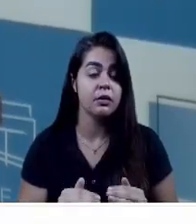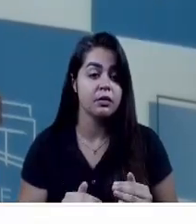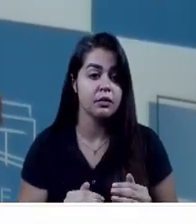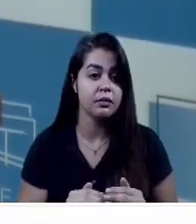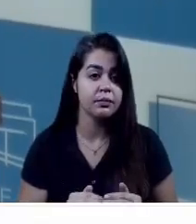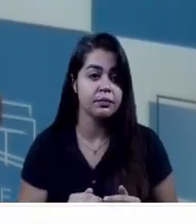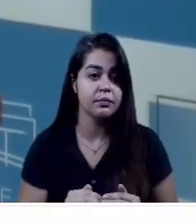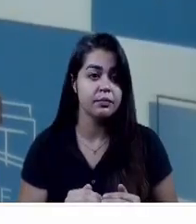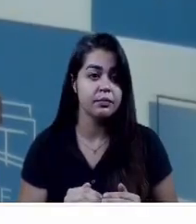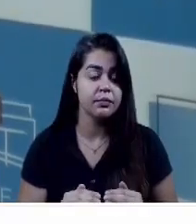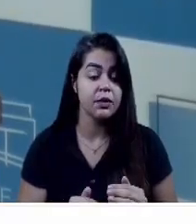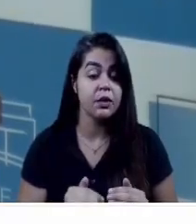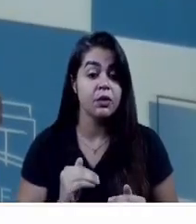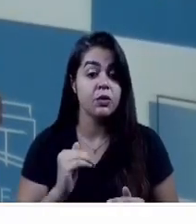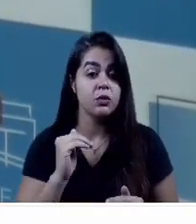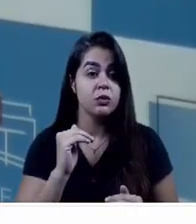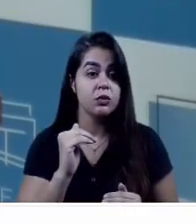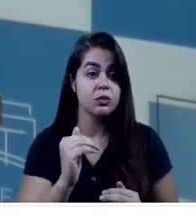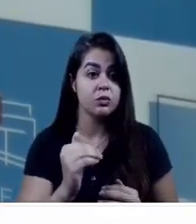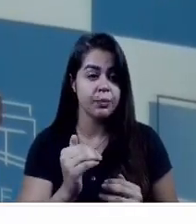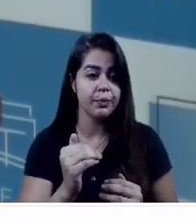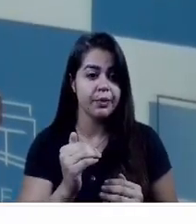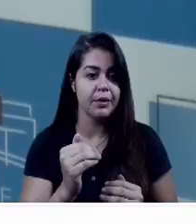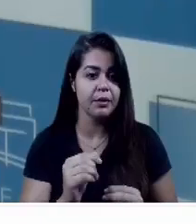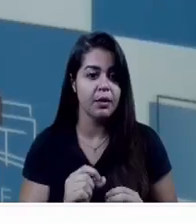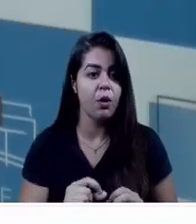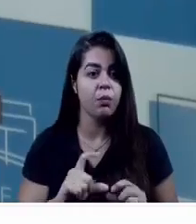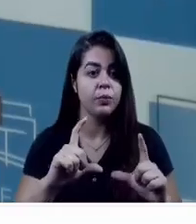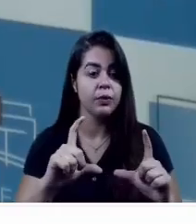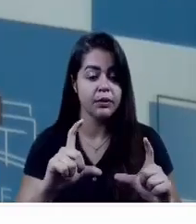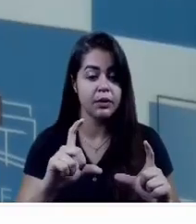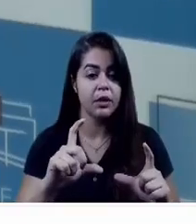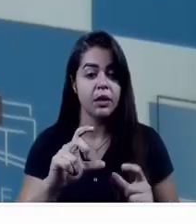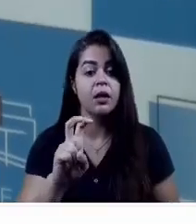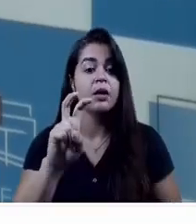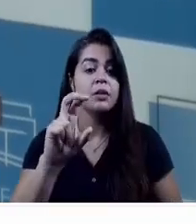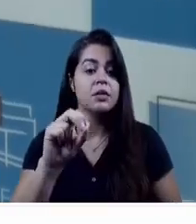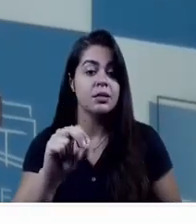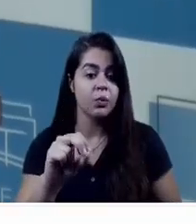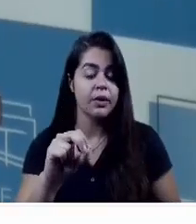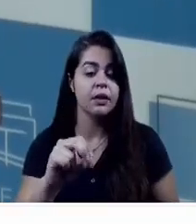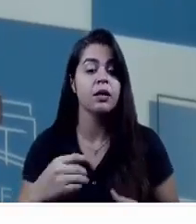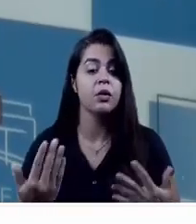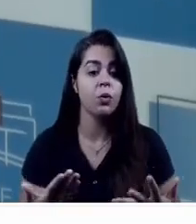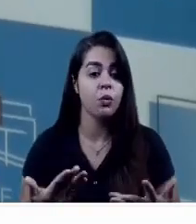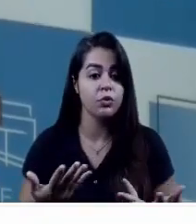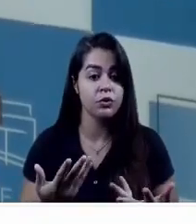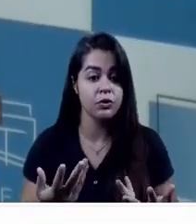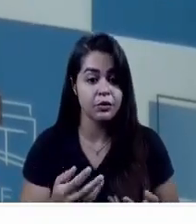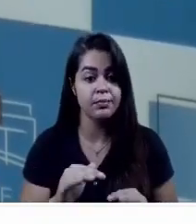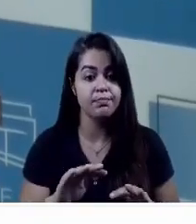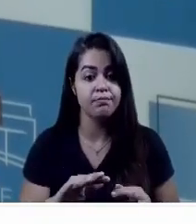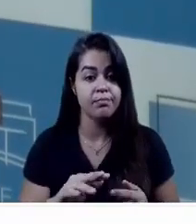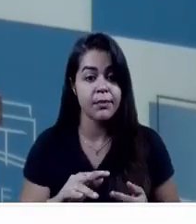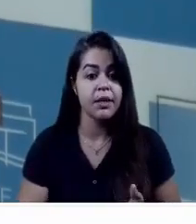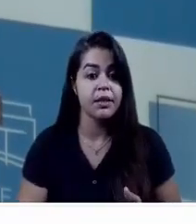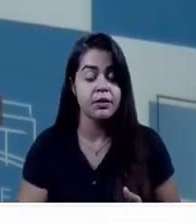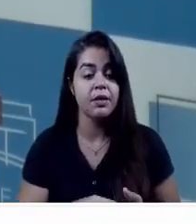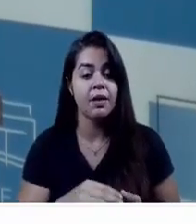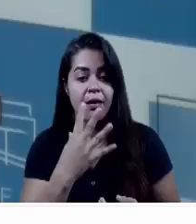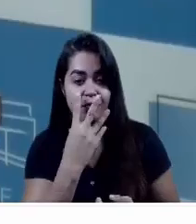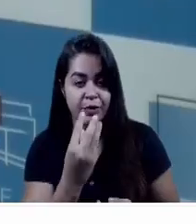50 linhas hoje, 58 vamos colocar, né? 50 mais os 8 vans, para 75, e vai baixar R$1